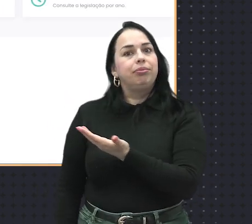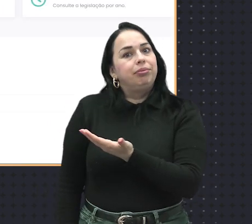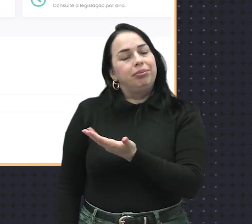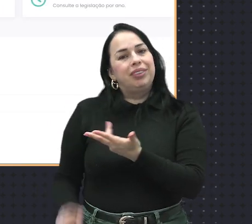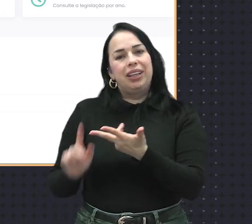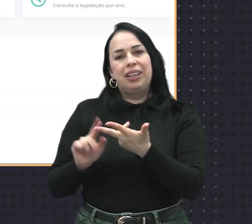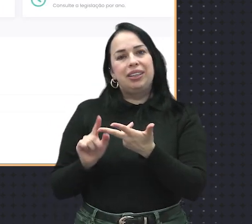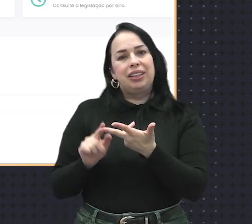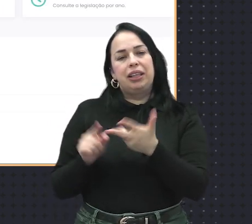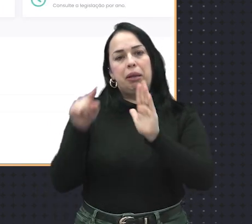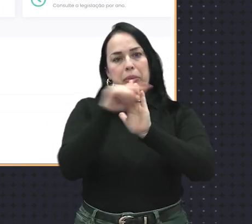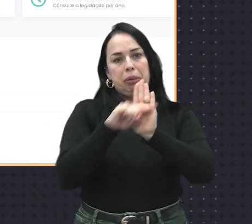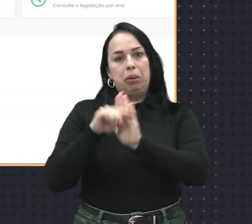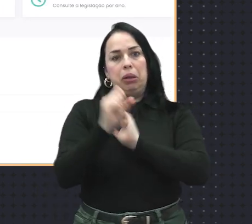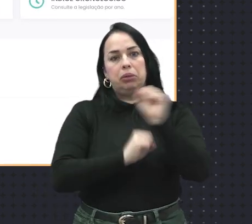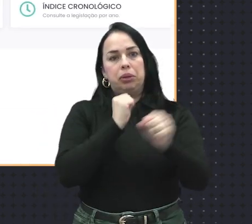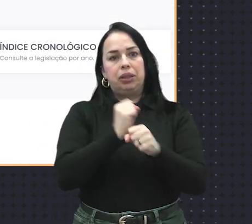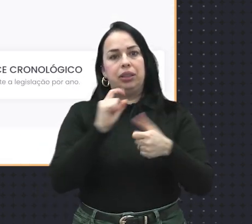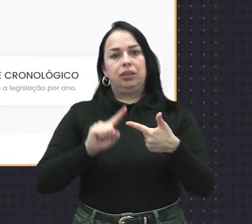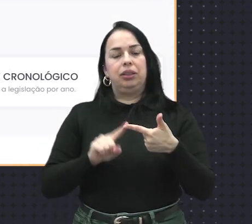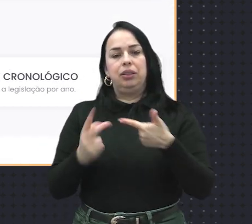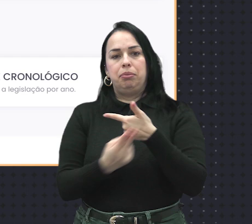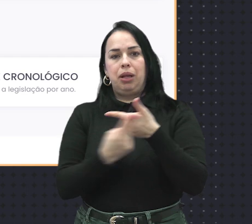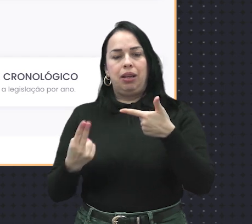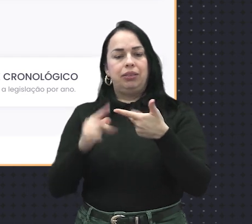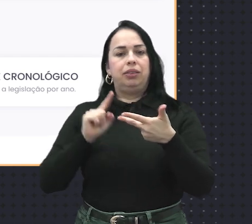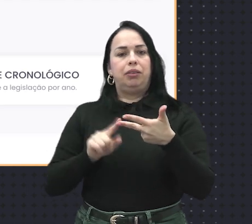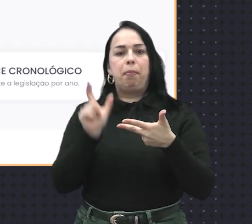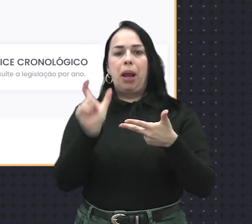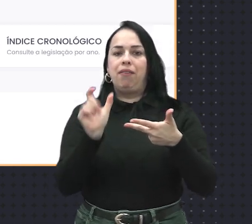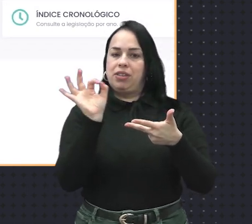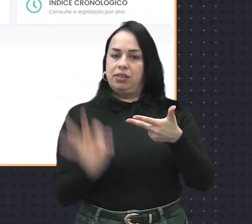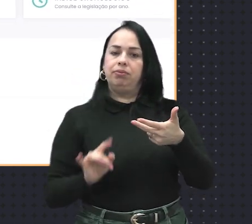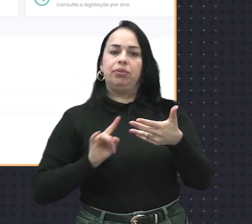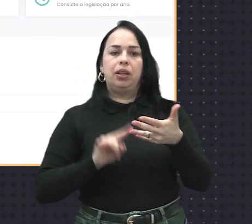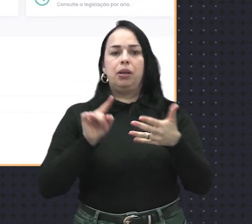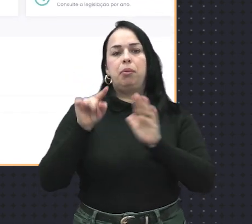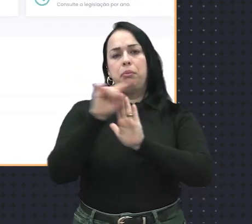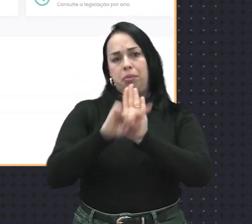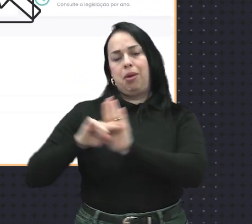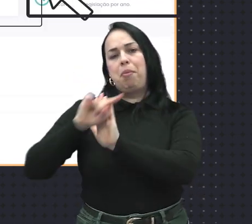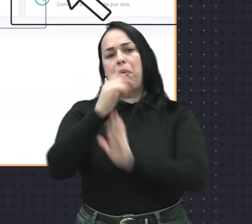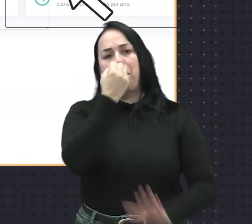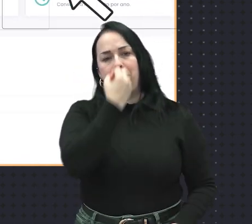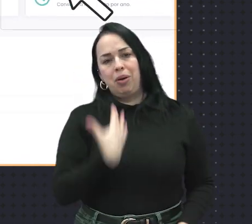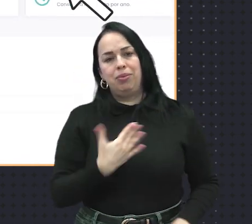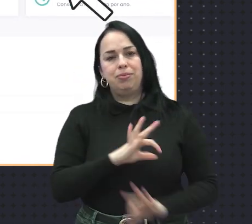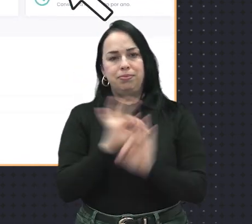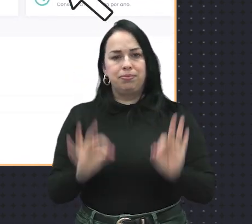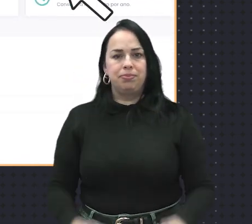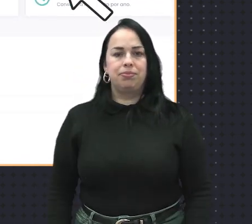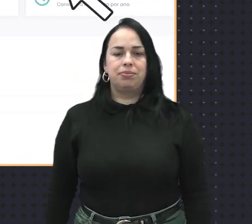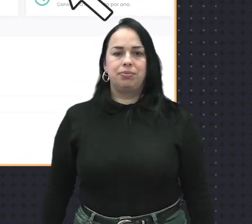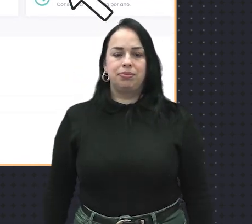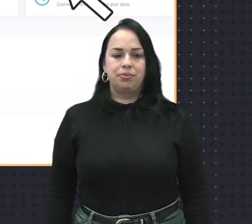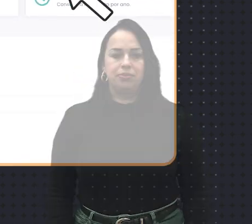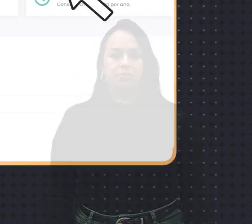só consultar a lei pelo ano, autor, palavra-chave e outros filtros. Uma boa pesquisa.